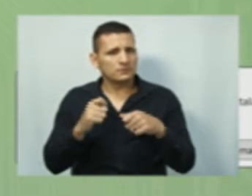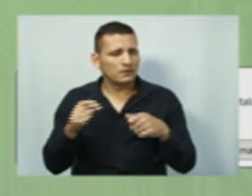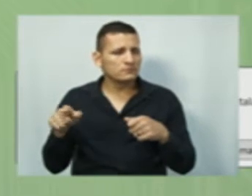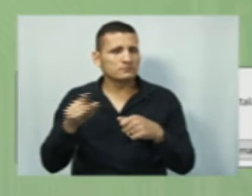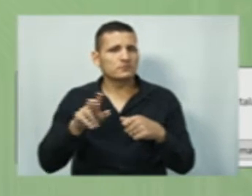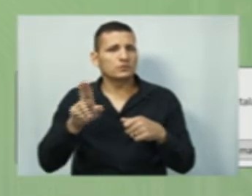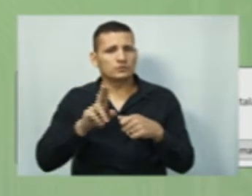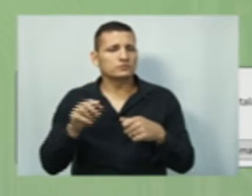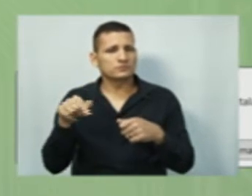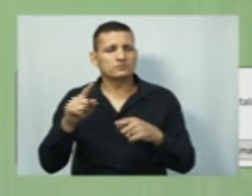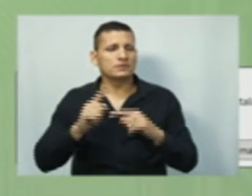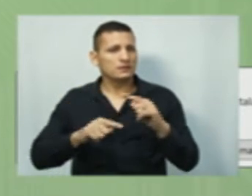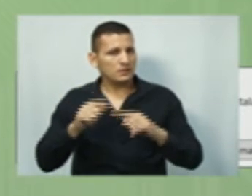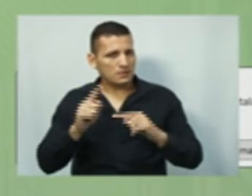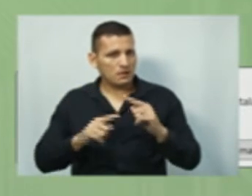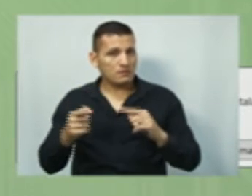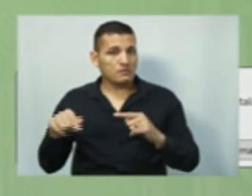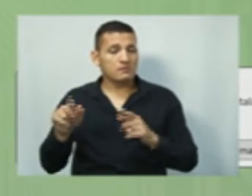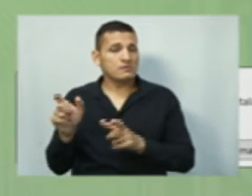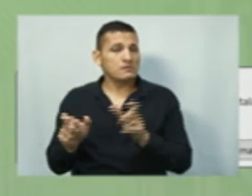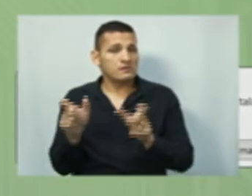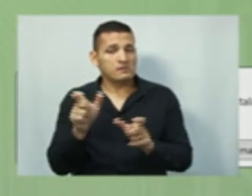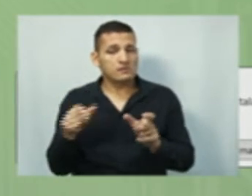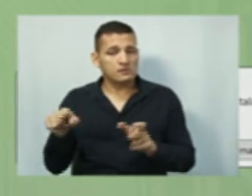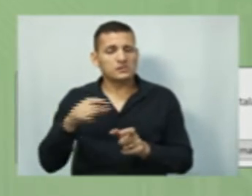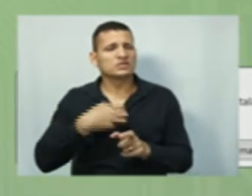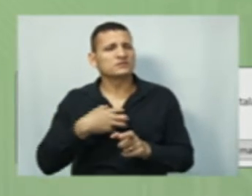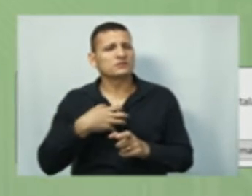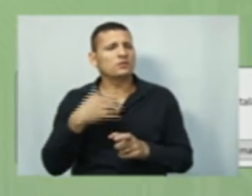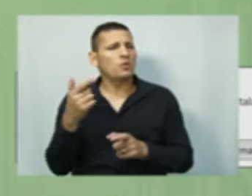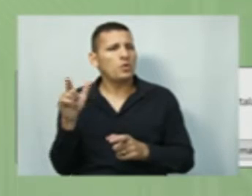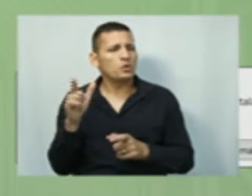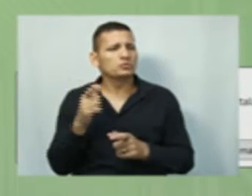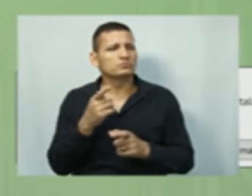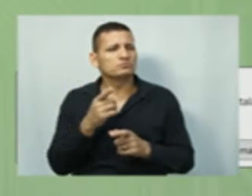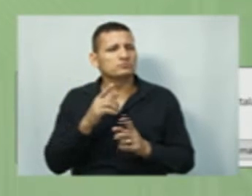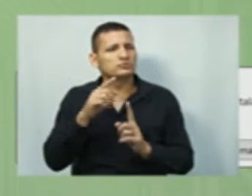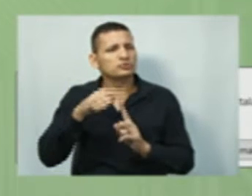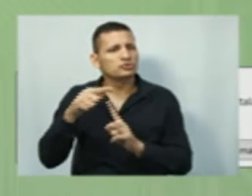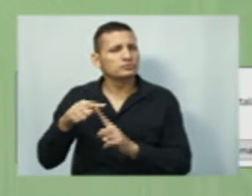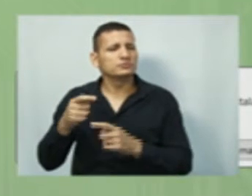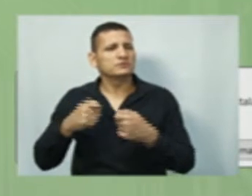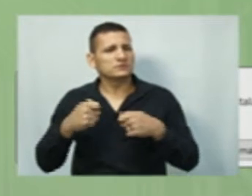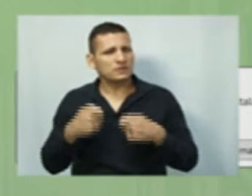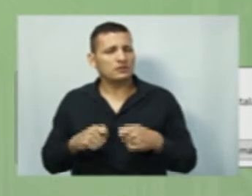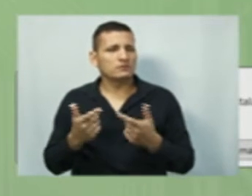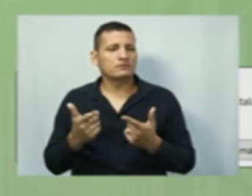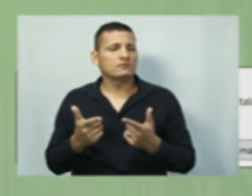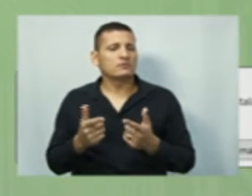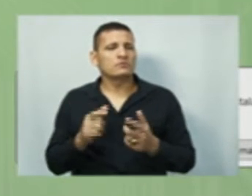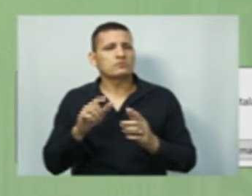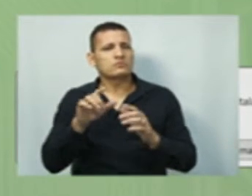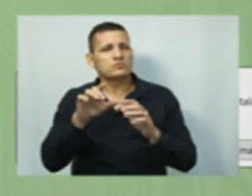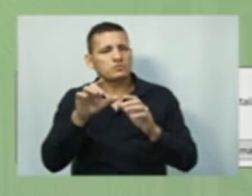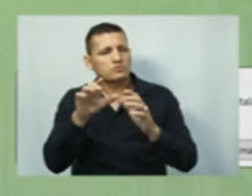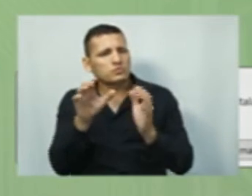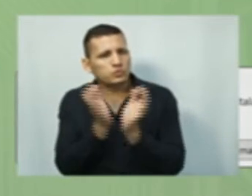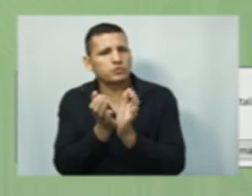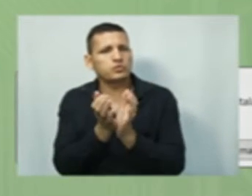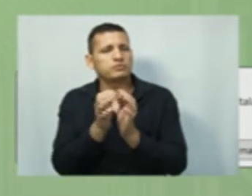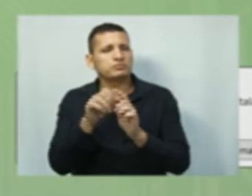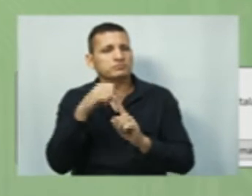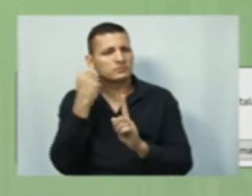o indivíduo passa a sentir outros tipos de necessidades, reconhecimento do grupo social que frequenta e